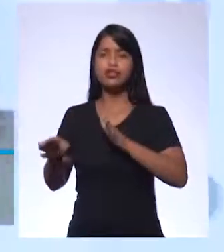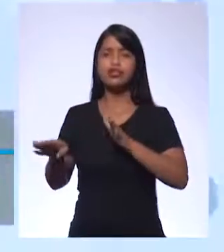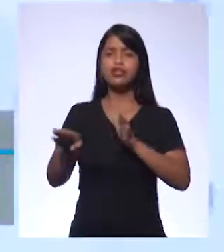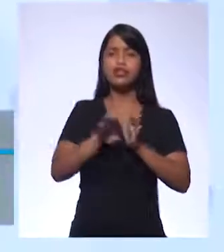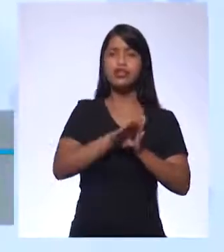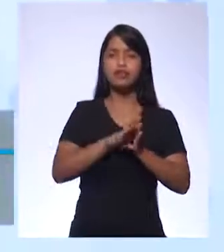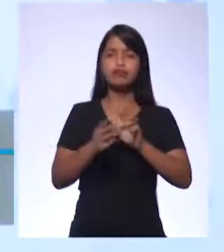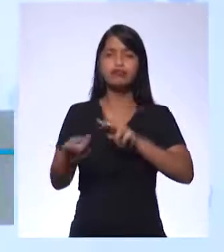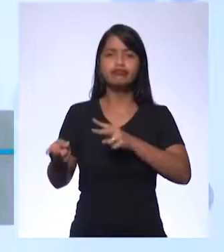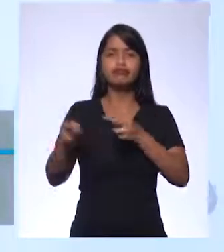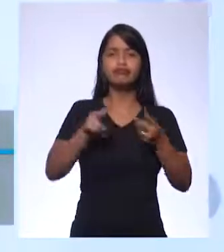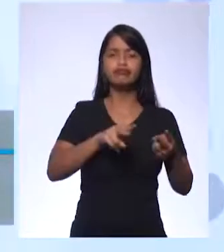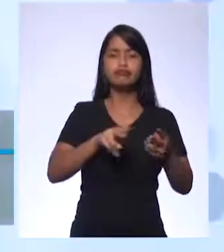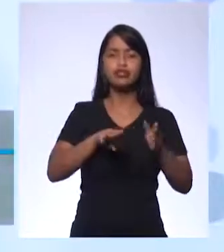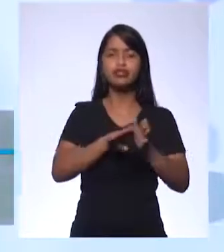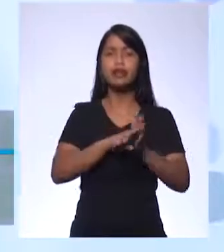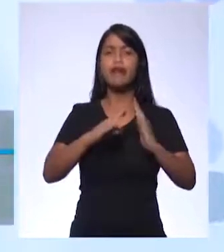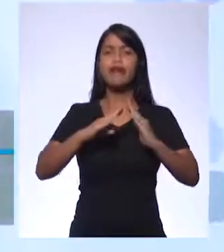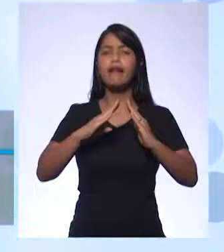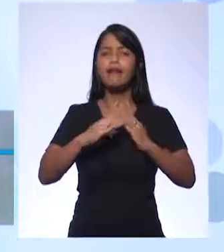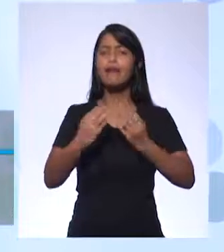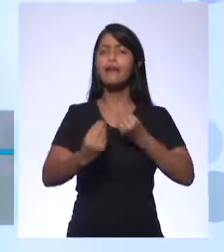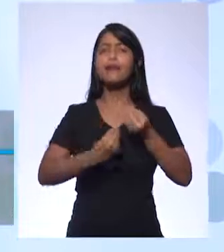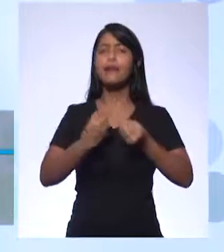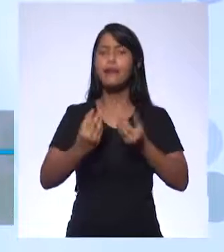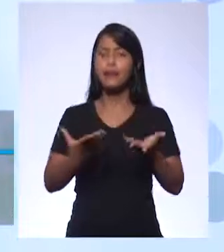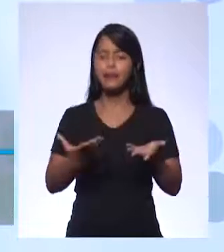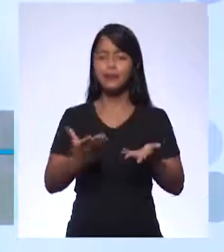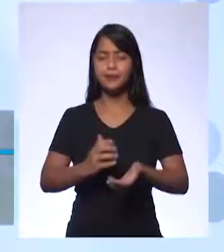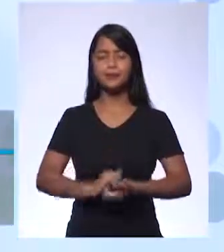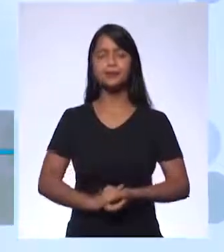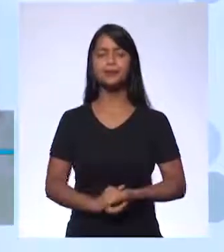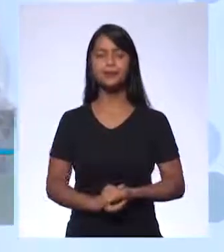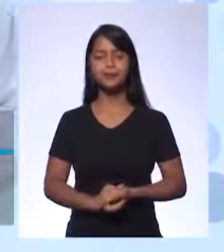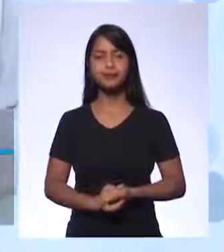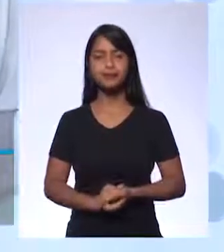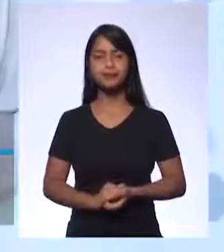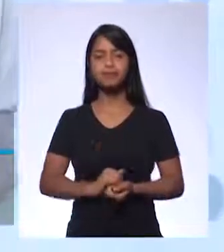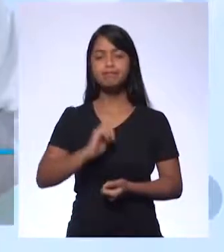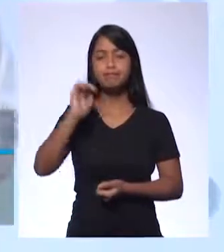nossa casa. Tá ok? Se a gente só